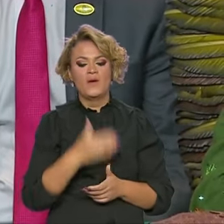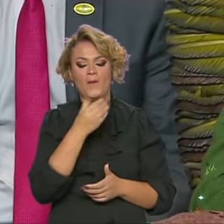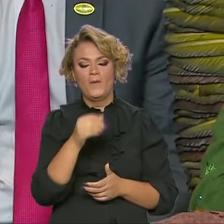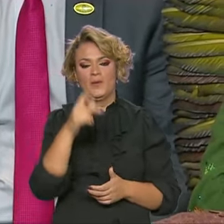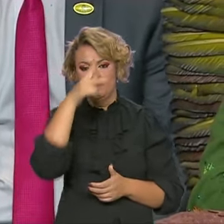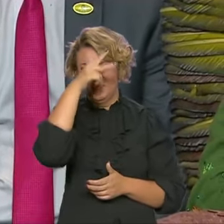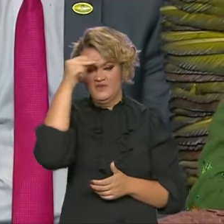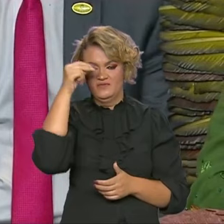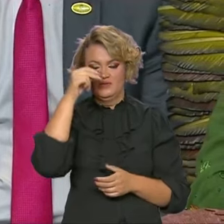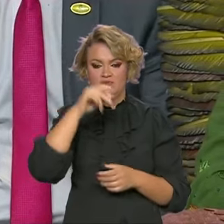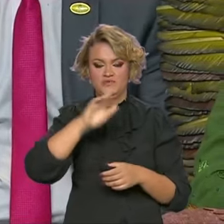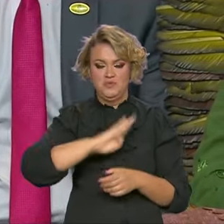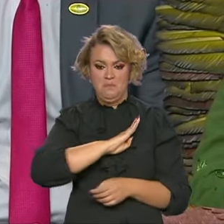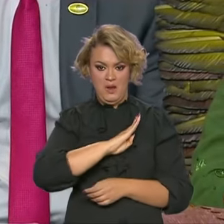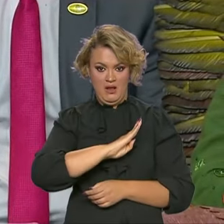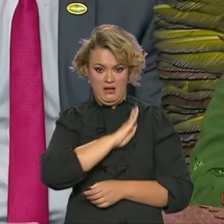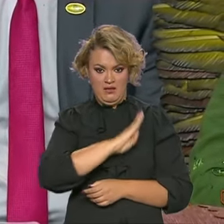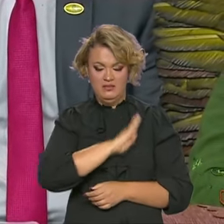prefeito de Belém,